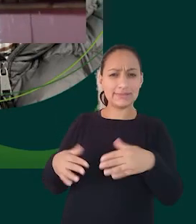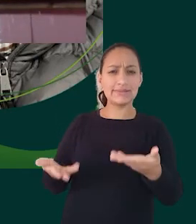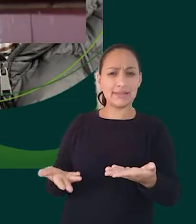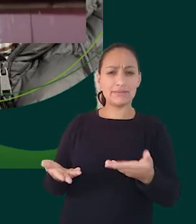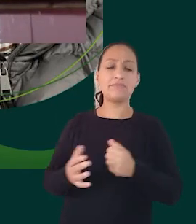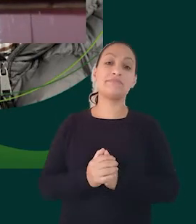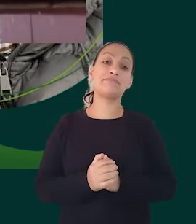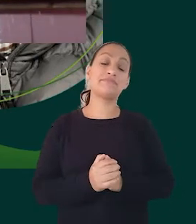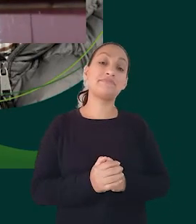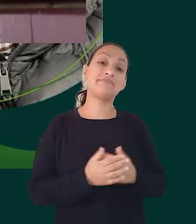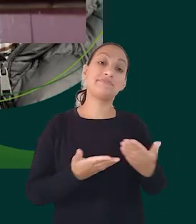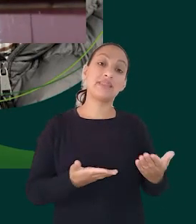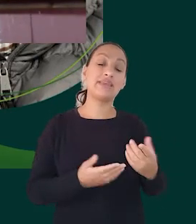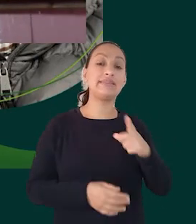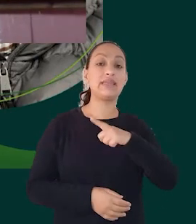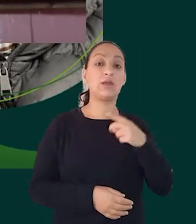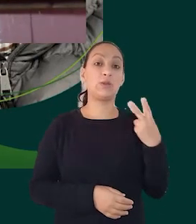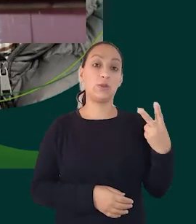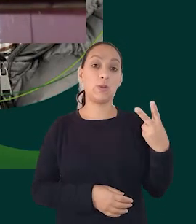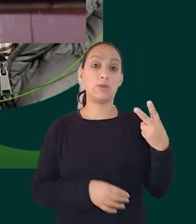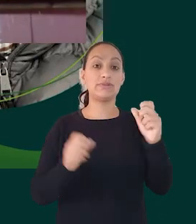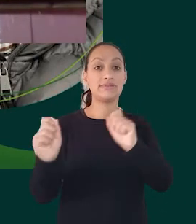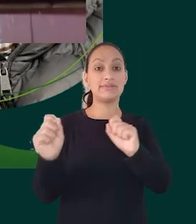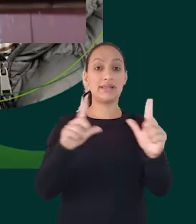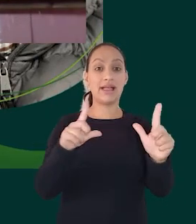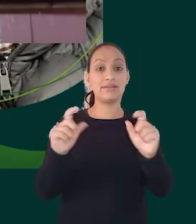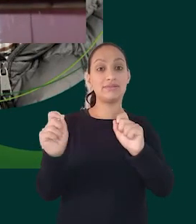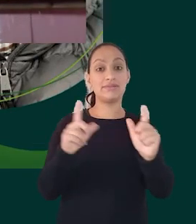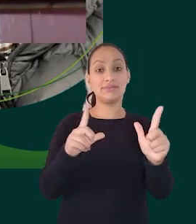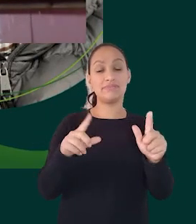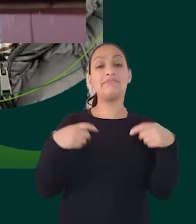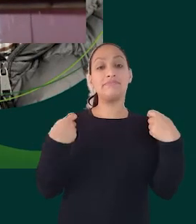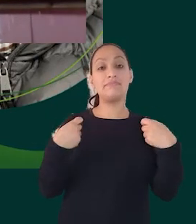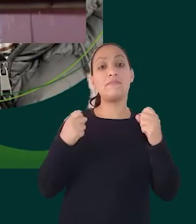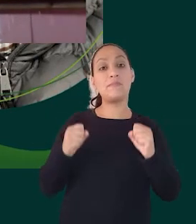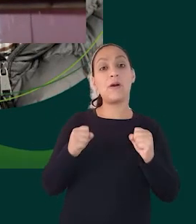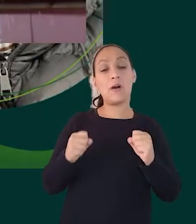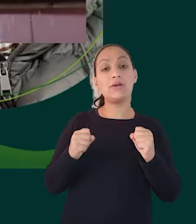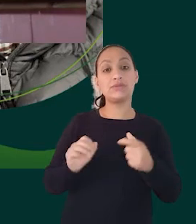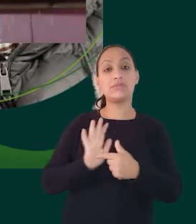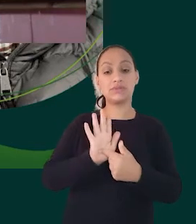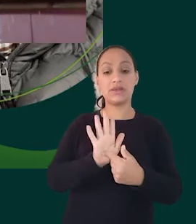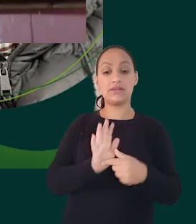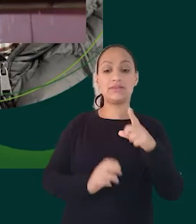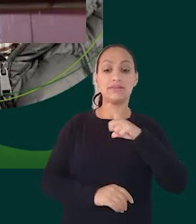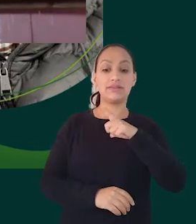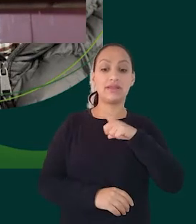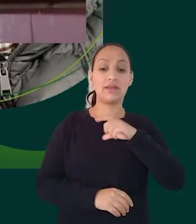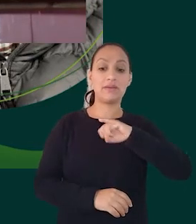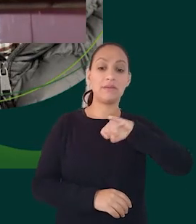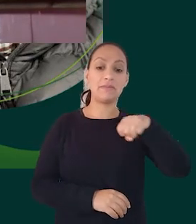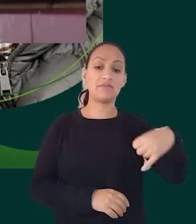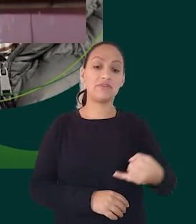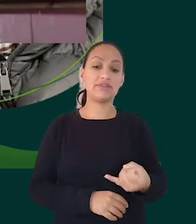Bem, eu tenho mais 2 slides aqui, eu posso abordá-los. Deixa eu aproveitar então a pergunta dela e fazer